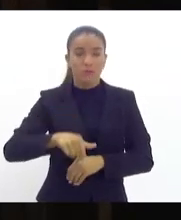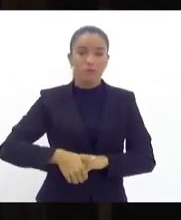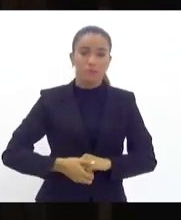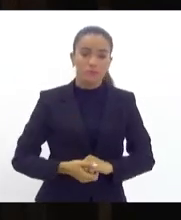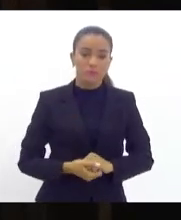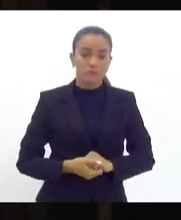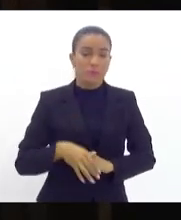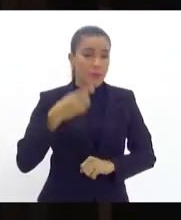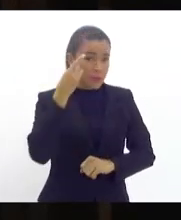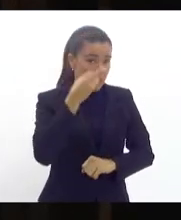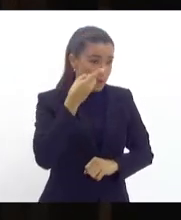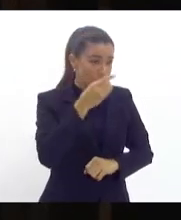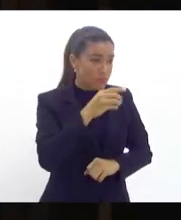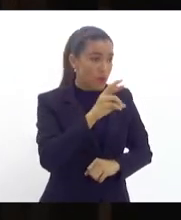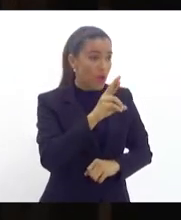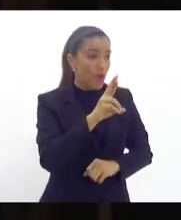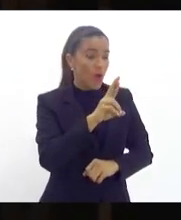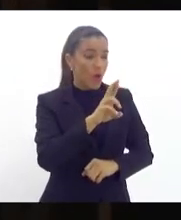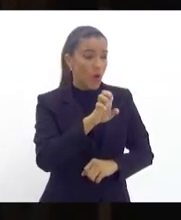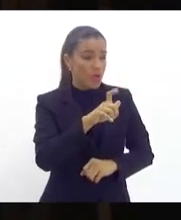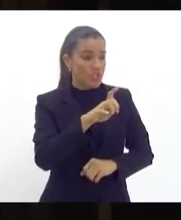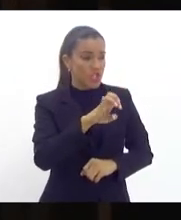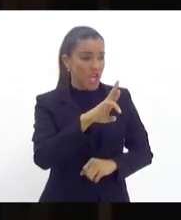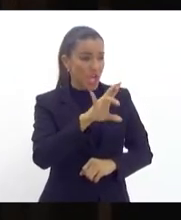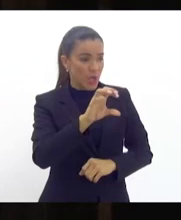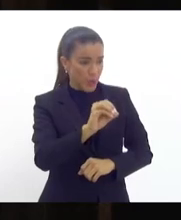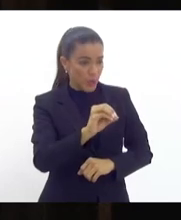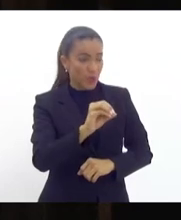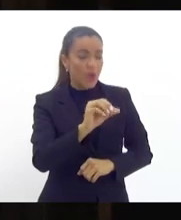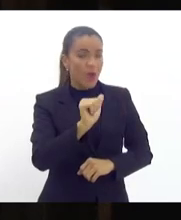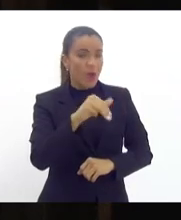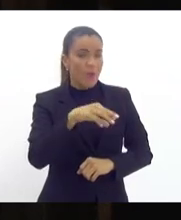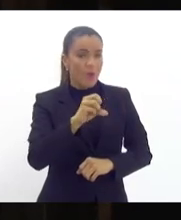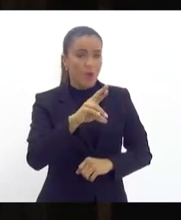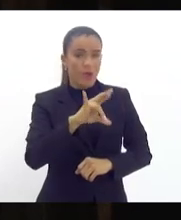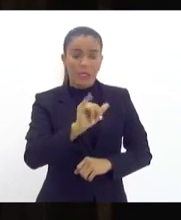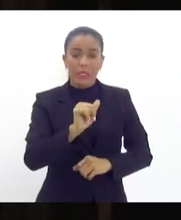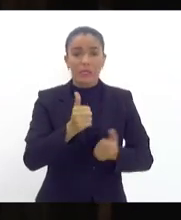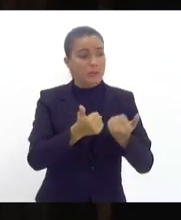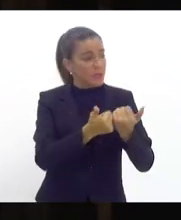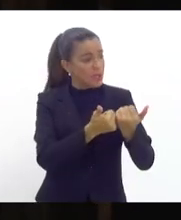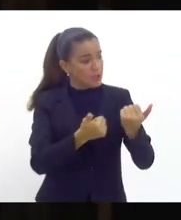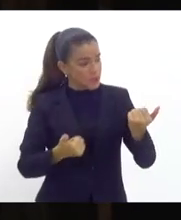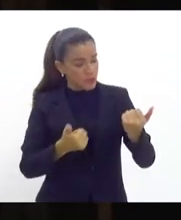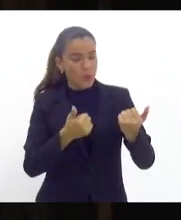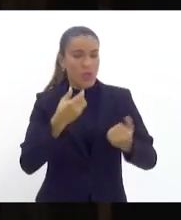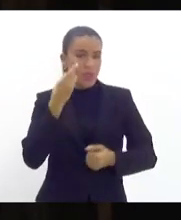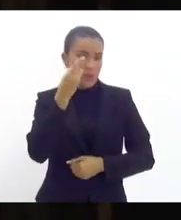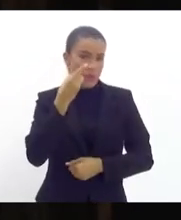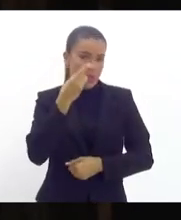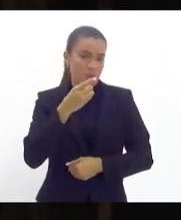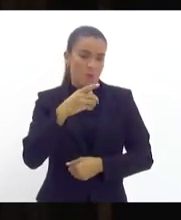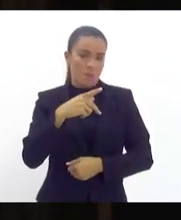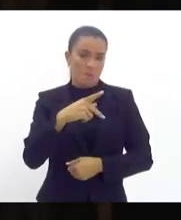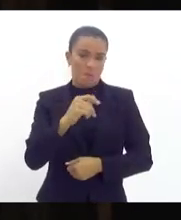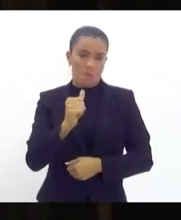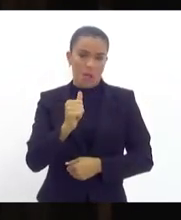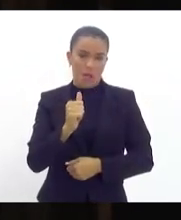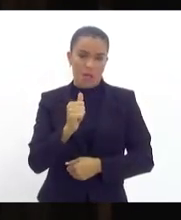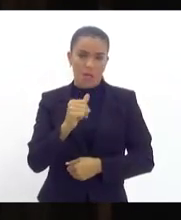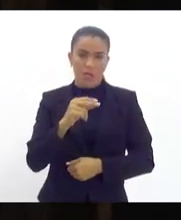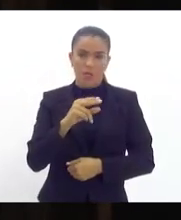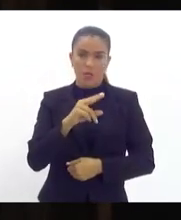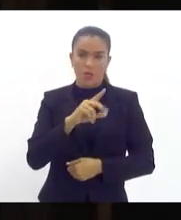excelentíssimo Vereador Rogério Amorim e excelentíssima assessora do deputado pasuelo senhora